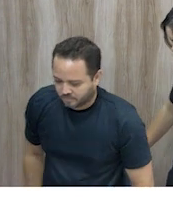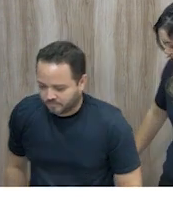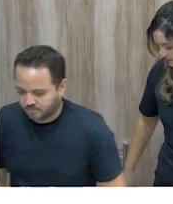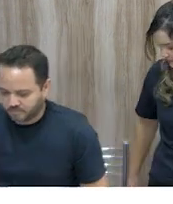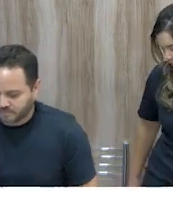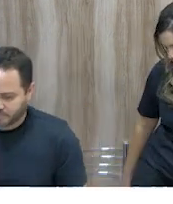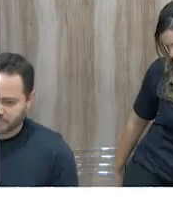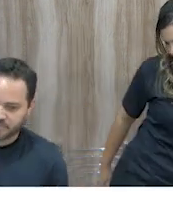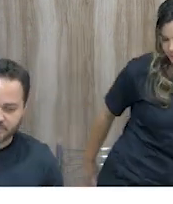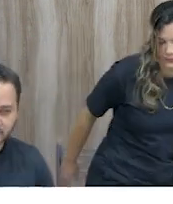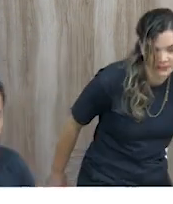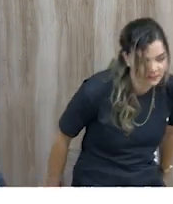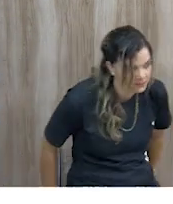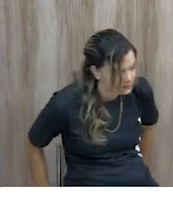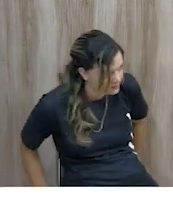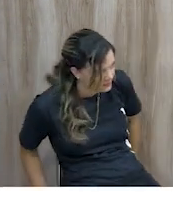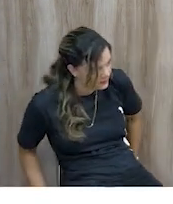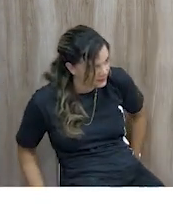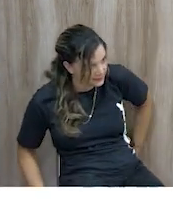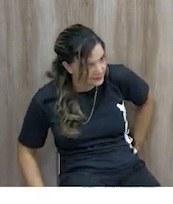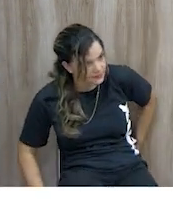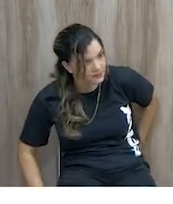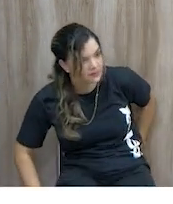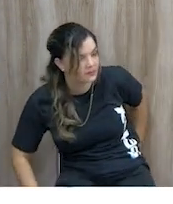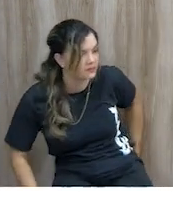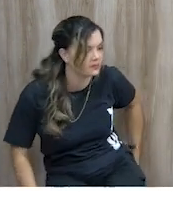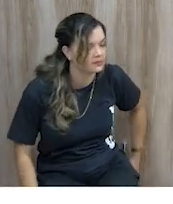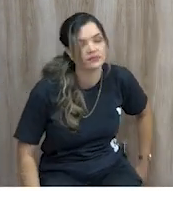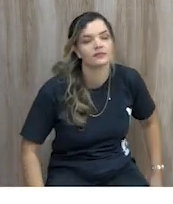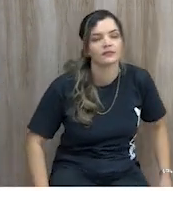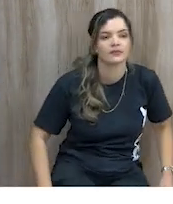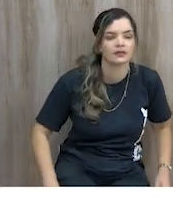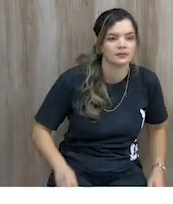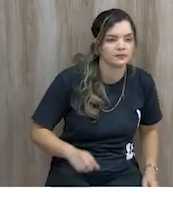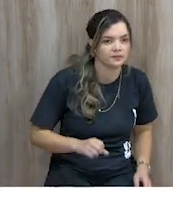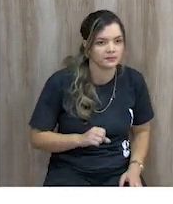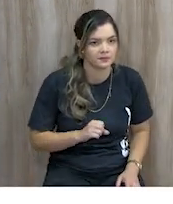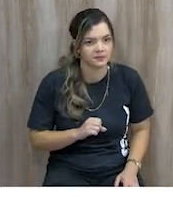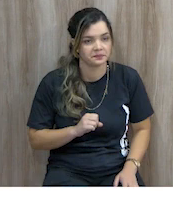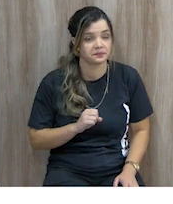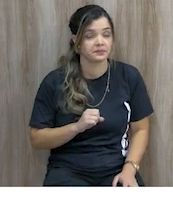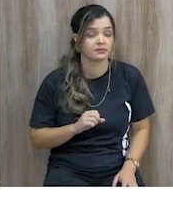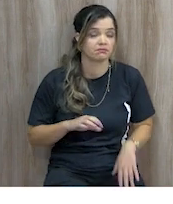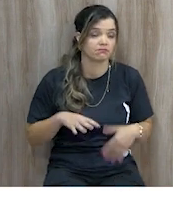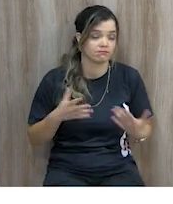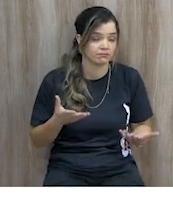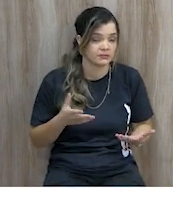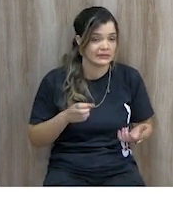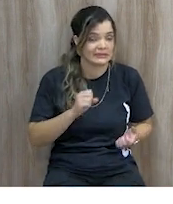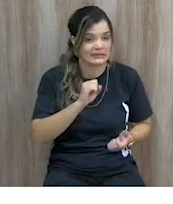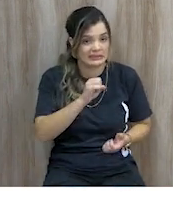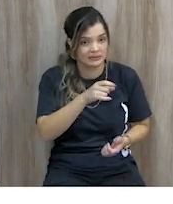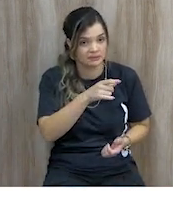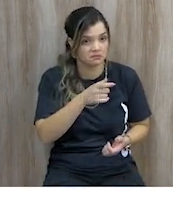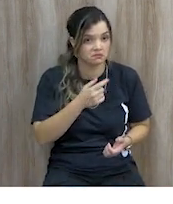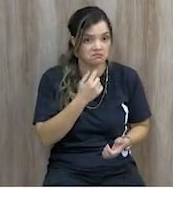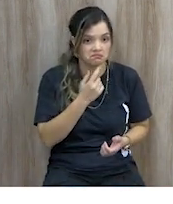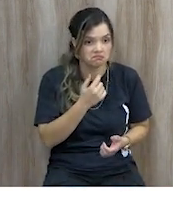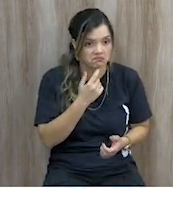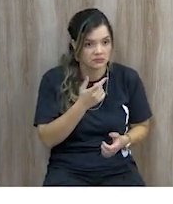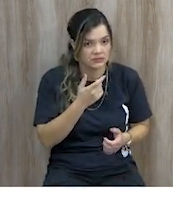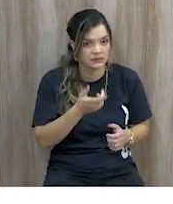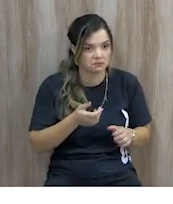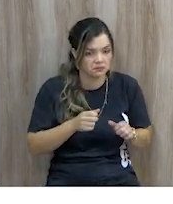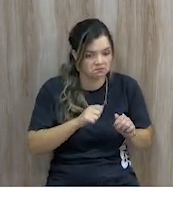aquele tipo de reabsorção que a gente viu com um defeito muito grande e utilizando o enxerto de tecido conjuntivo, manejando